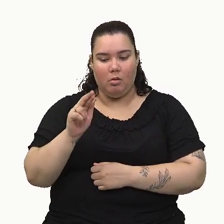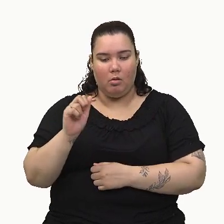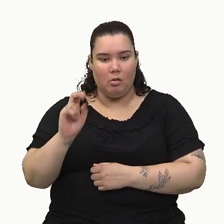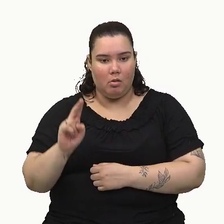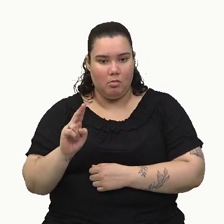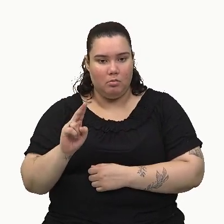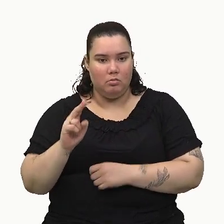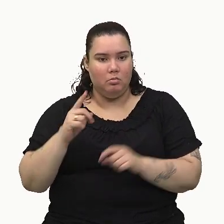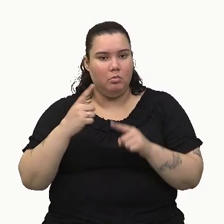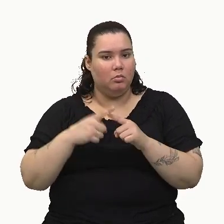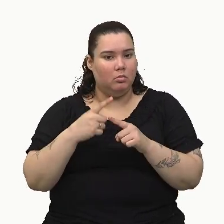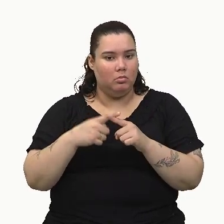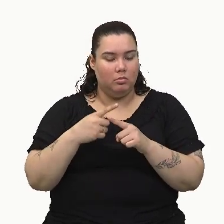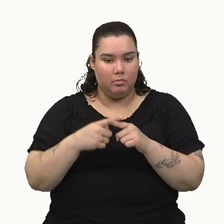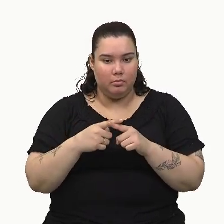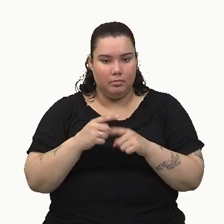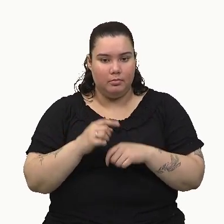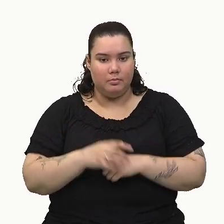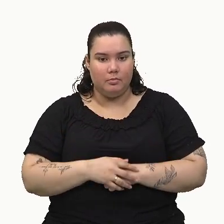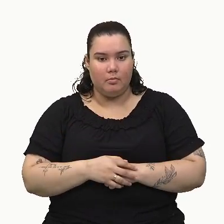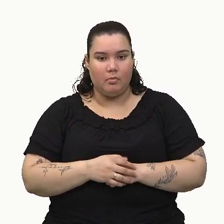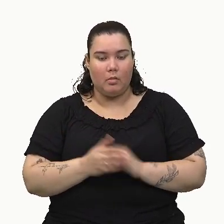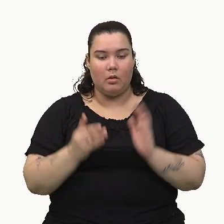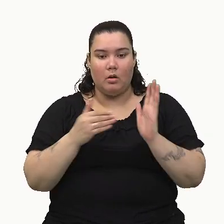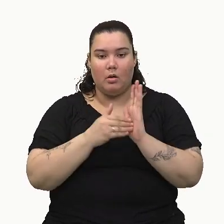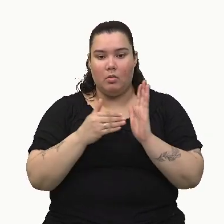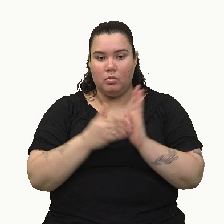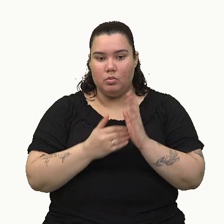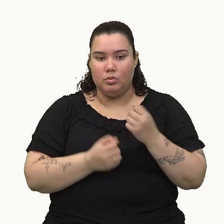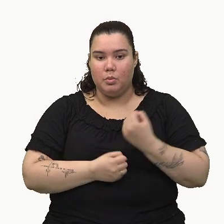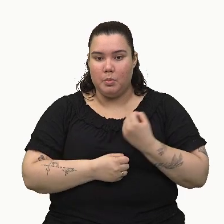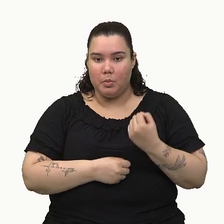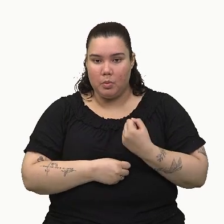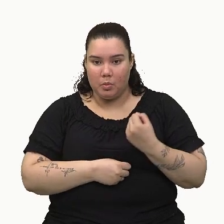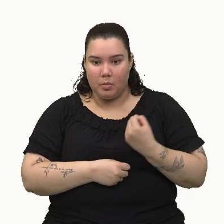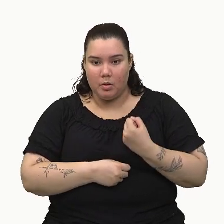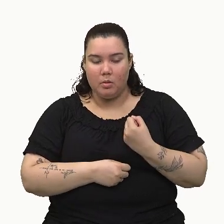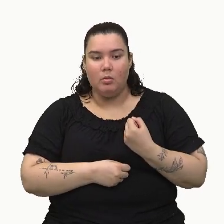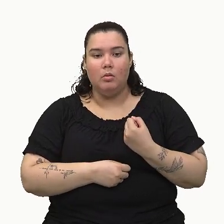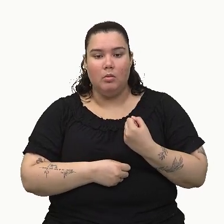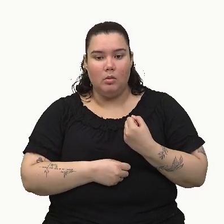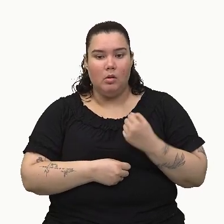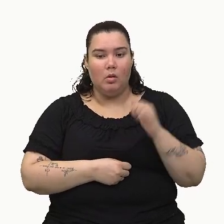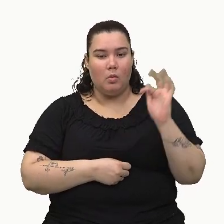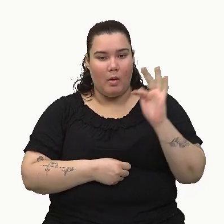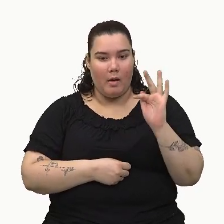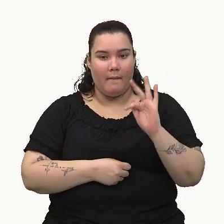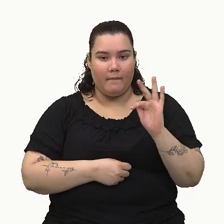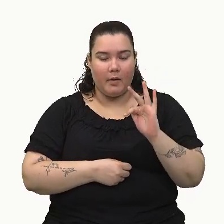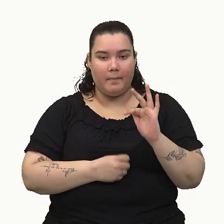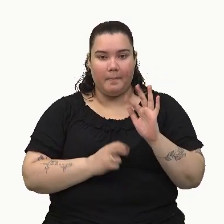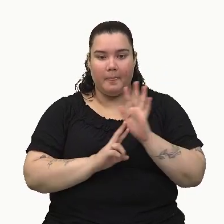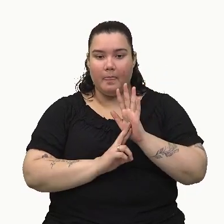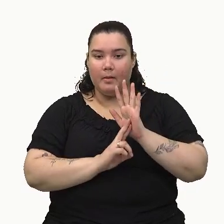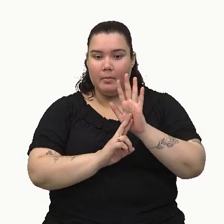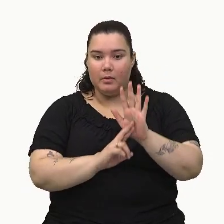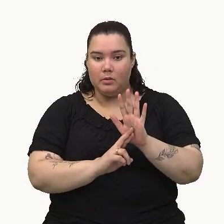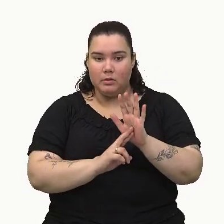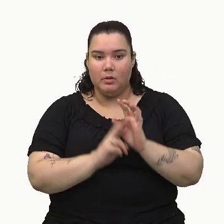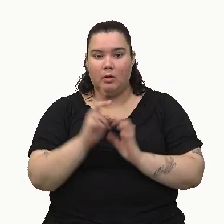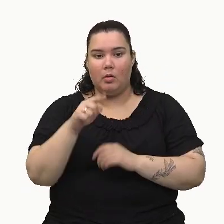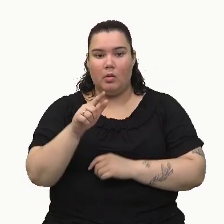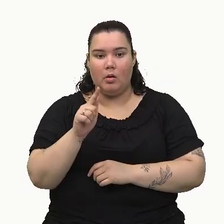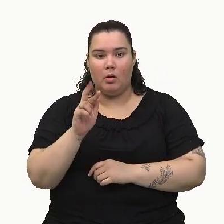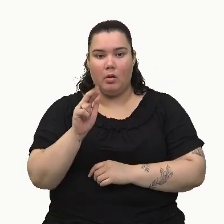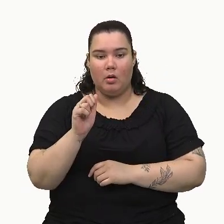quê? Porque o último termo não nulo de f, ele apresenta aqui, tá? O grau 1.